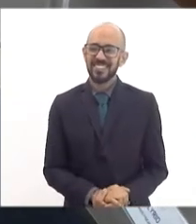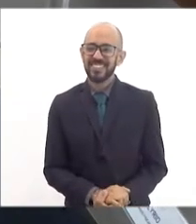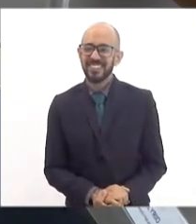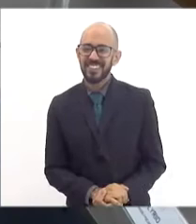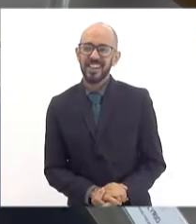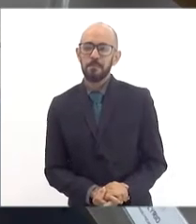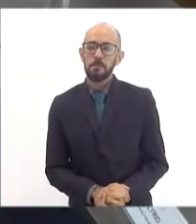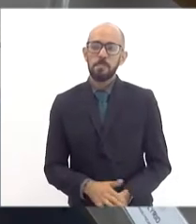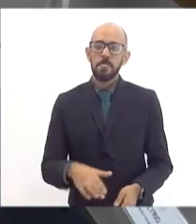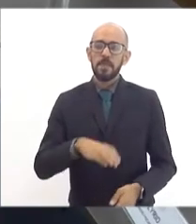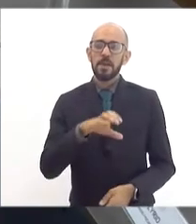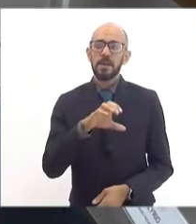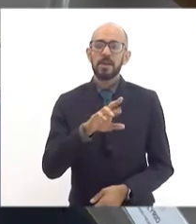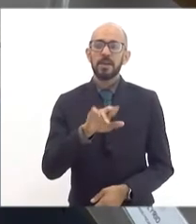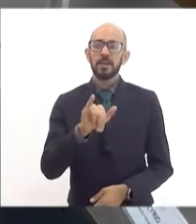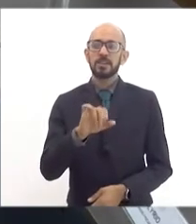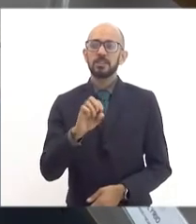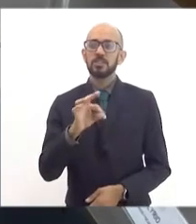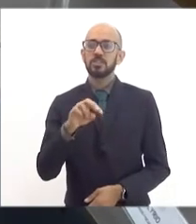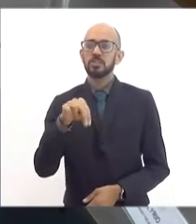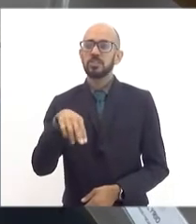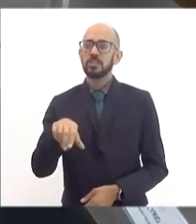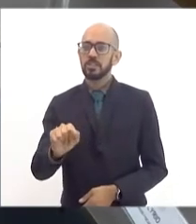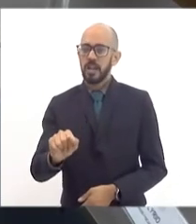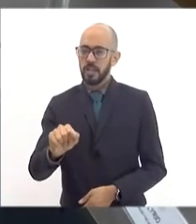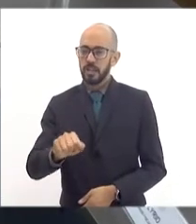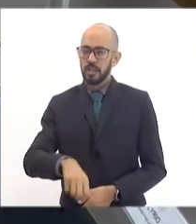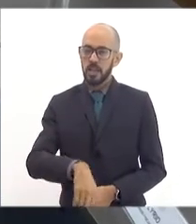A Cristina Blum da Agerio.